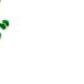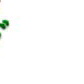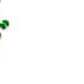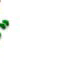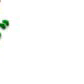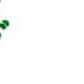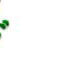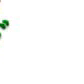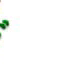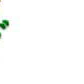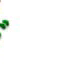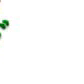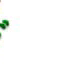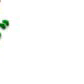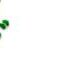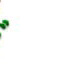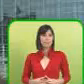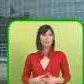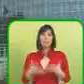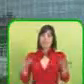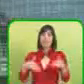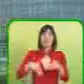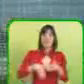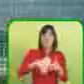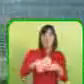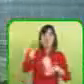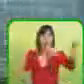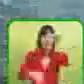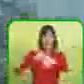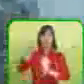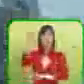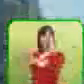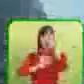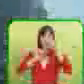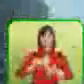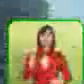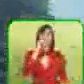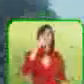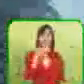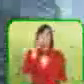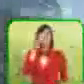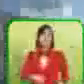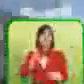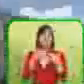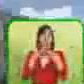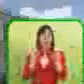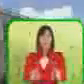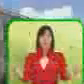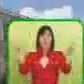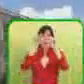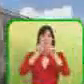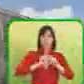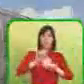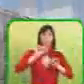Partido Ecologista Os Verdes As próximas eleições europeias a 7 de junho abrem um ciclo